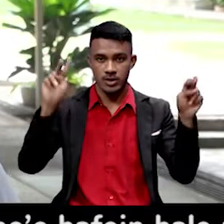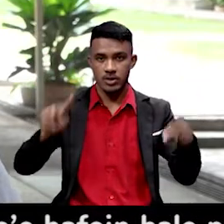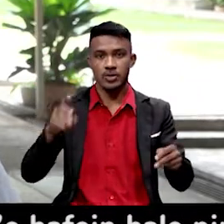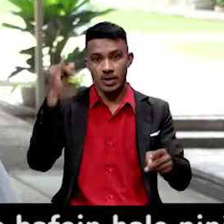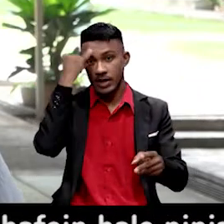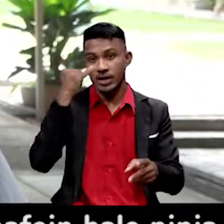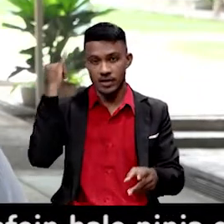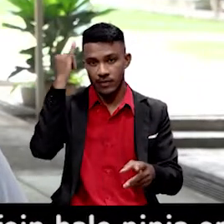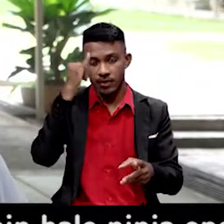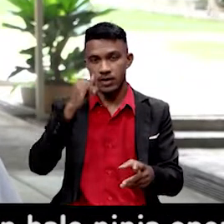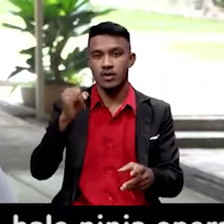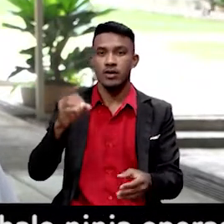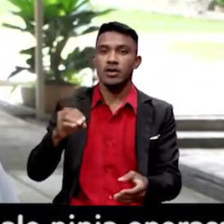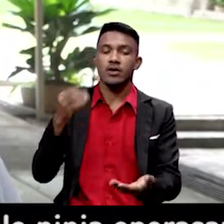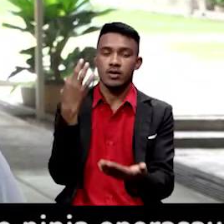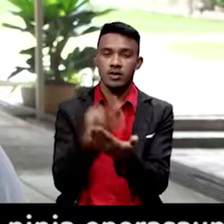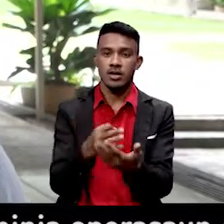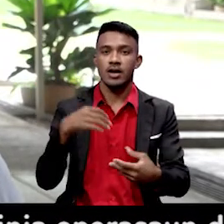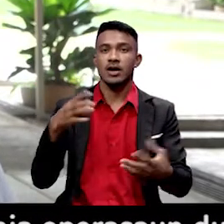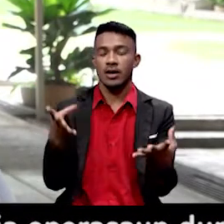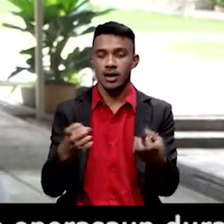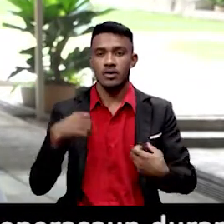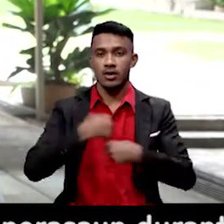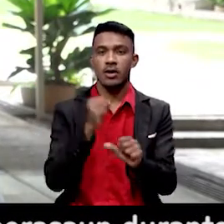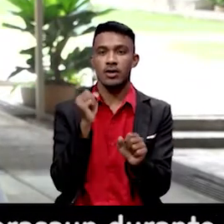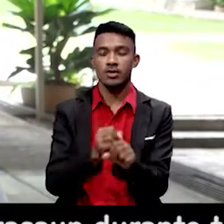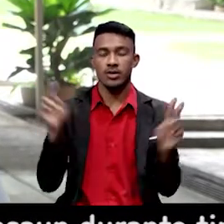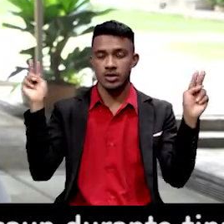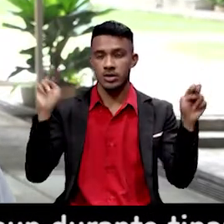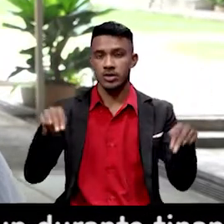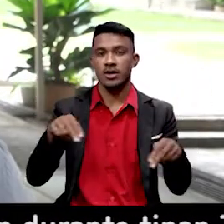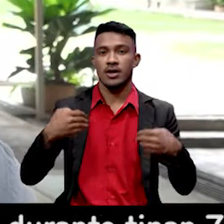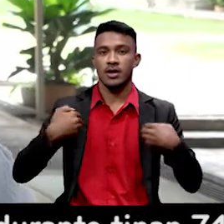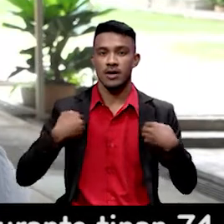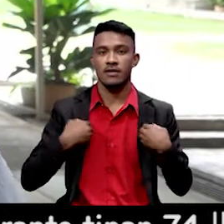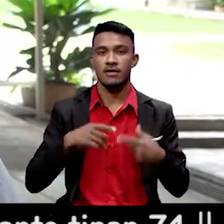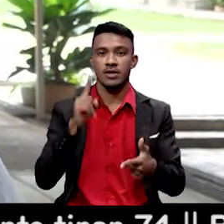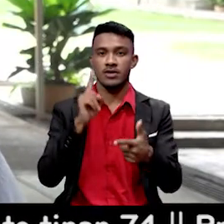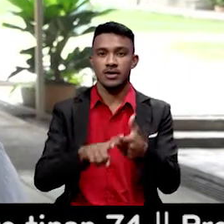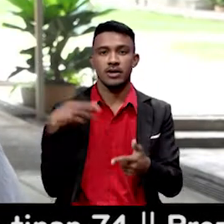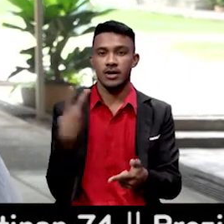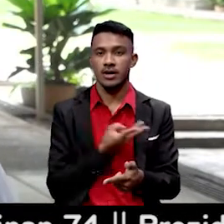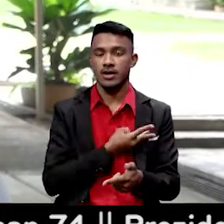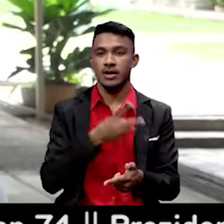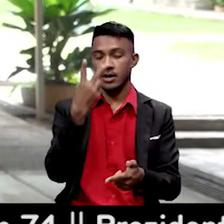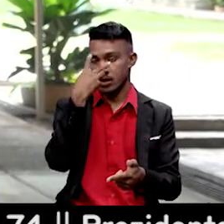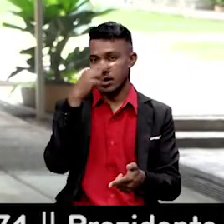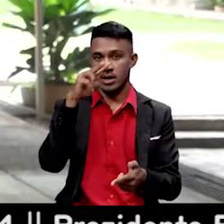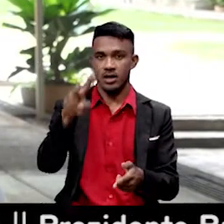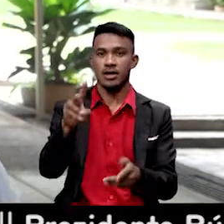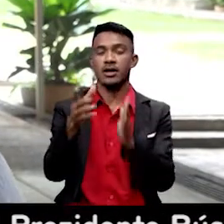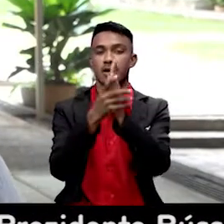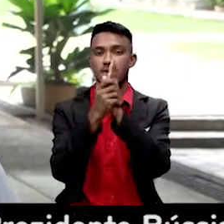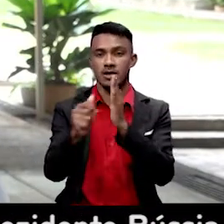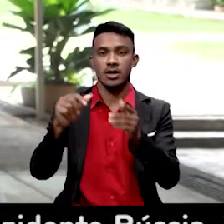iha orçamento hakara katu halo. Tuir necessidades ne be iha ne. Segundo ita tengi haremos kapasidade membro do governo